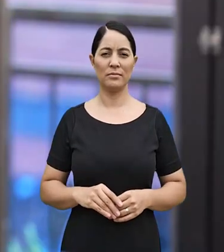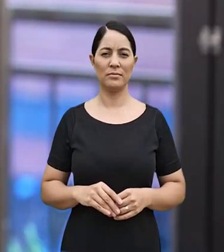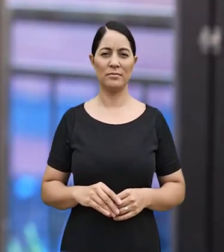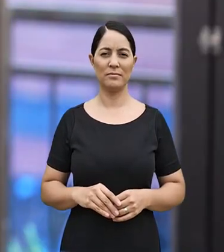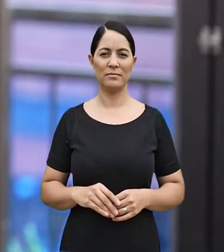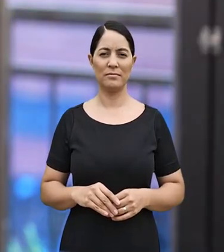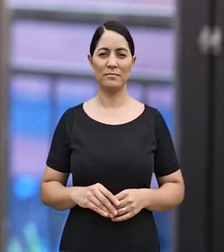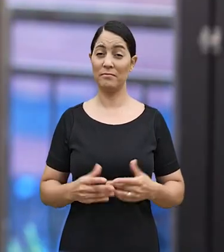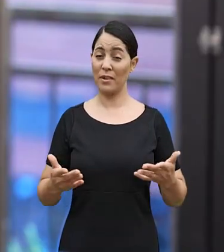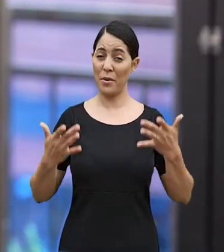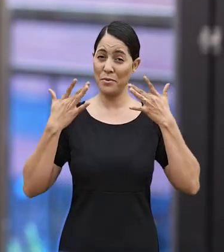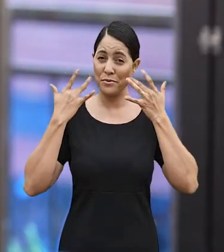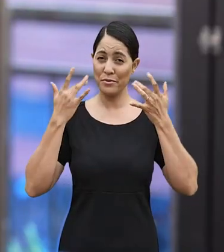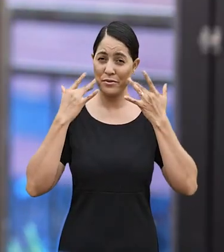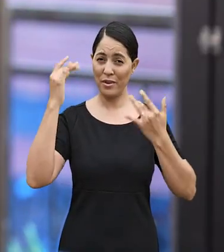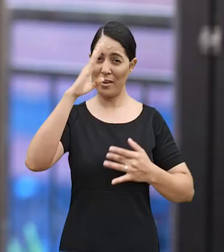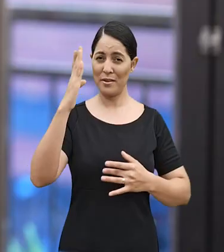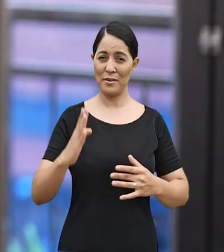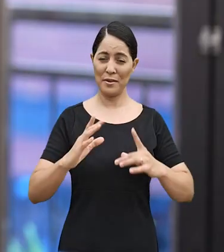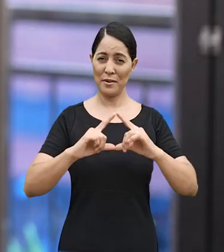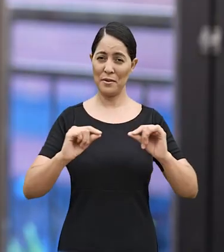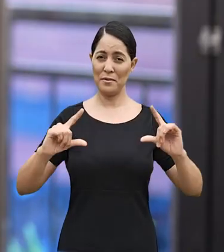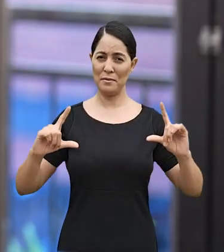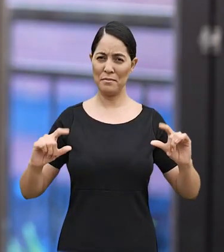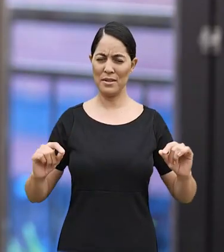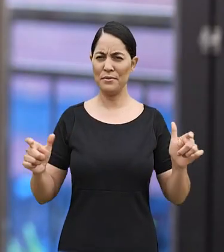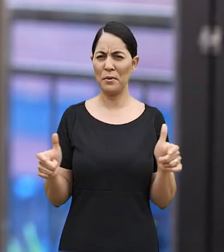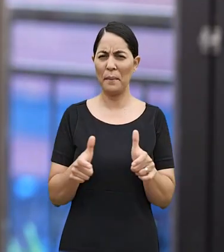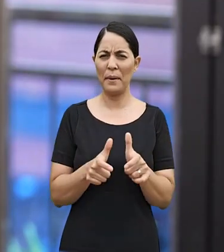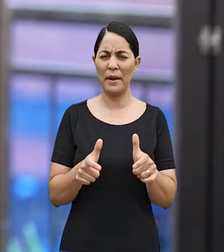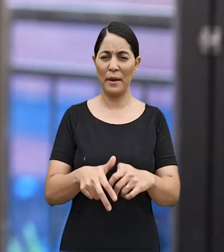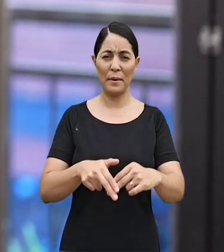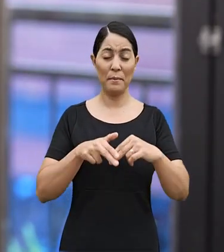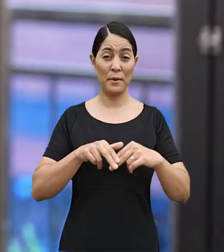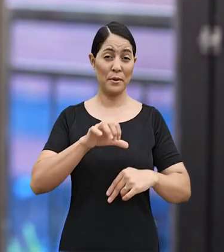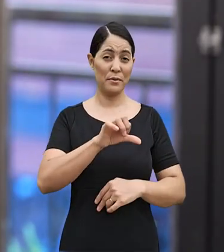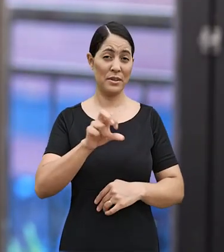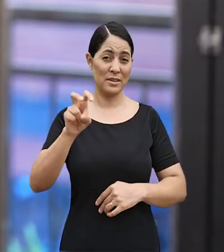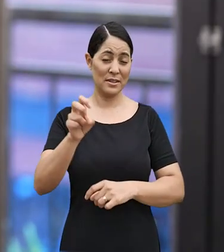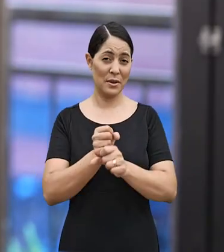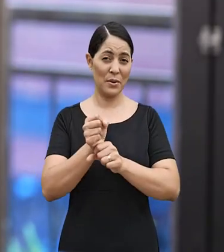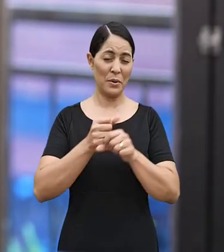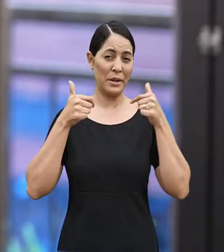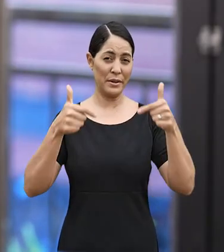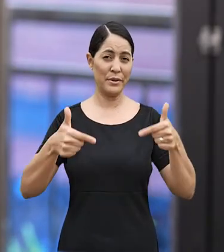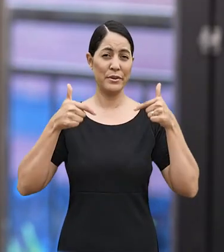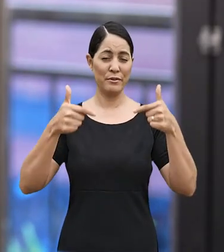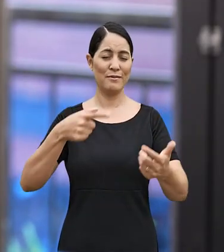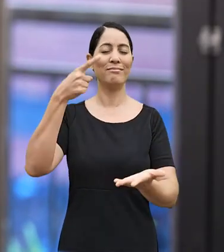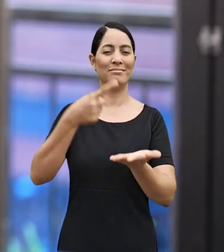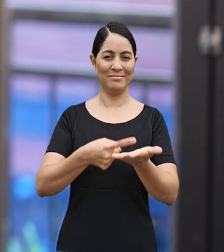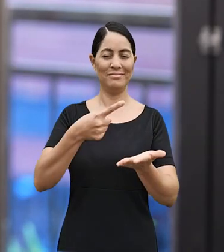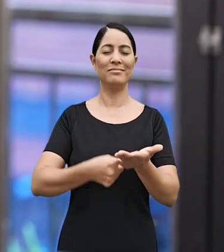O Teatro Nacional de Brasília ficou pequeno para tanta história. A OAB completou 95 anos de luta e compromisso